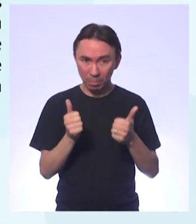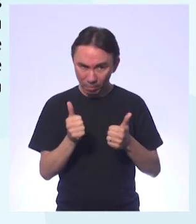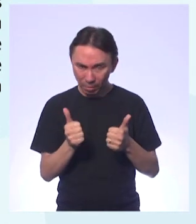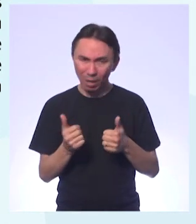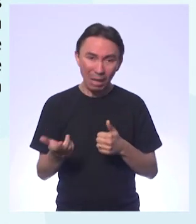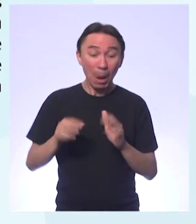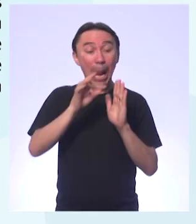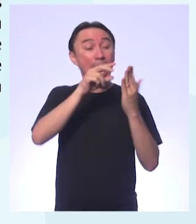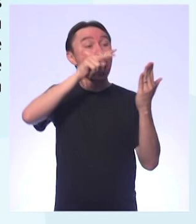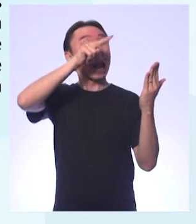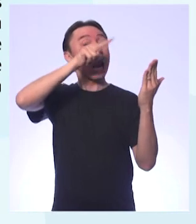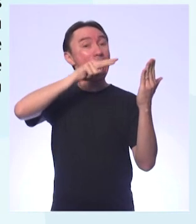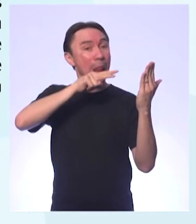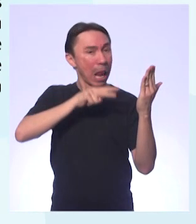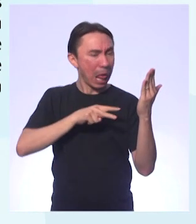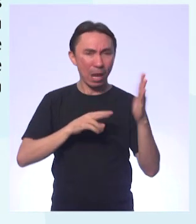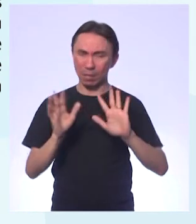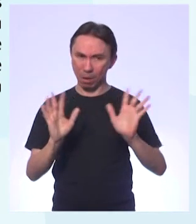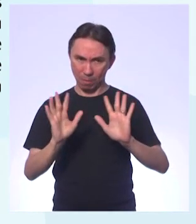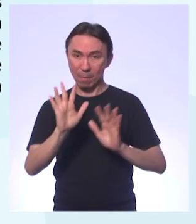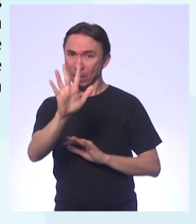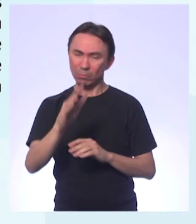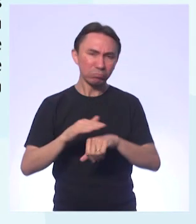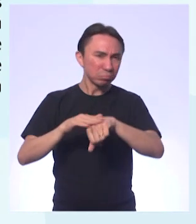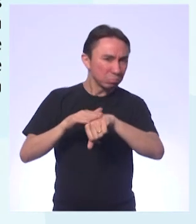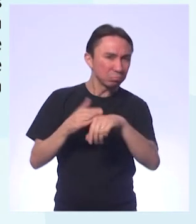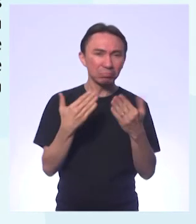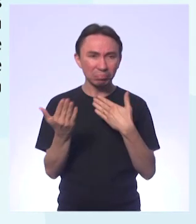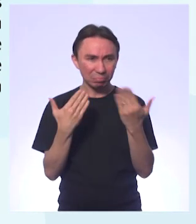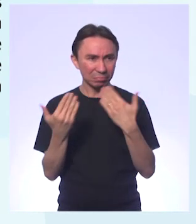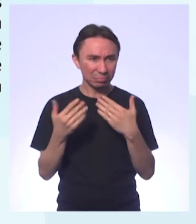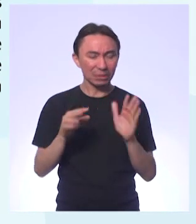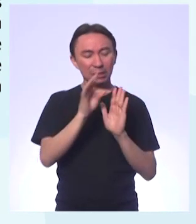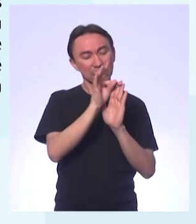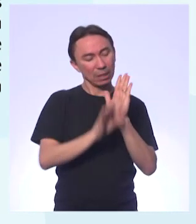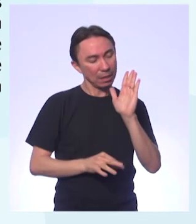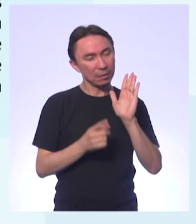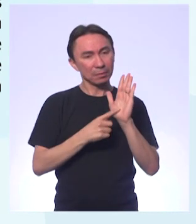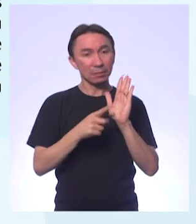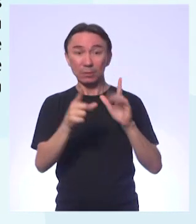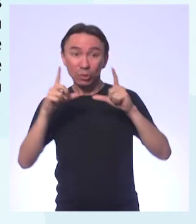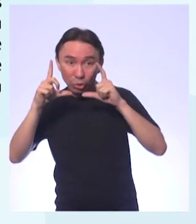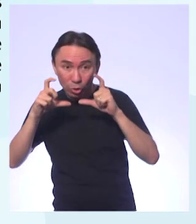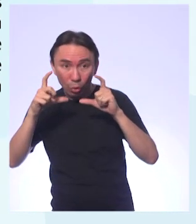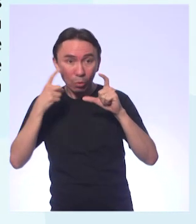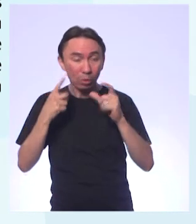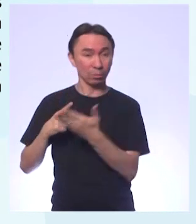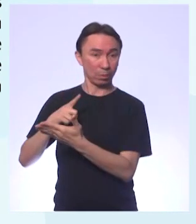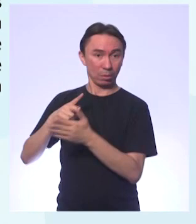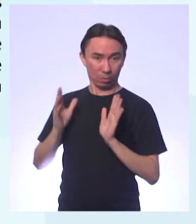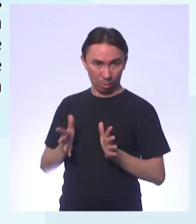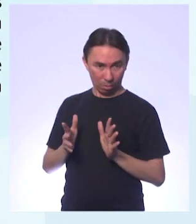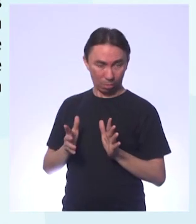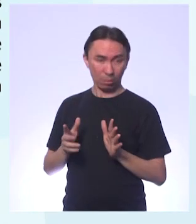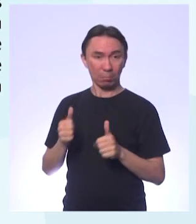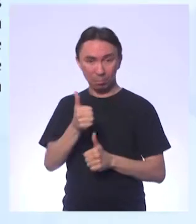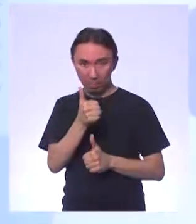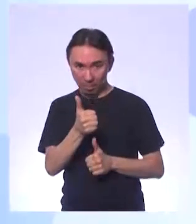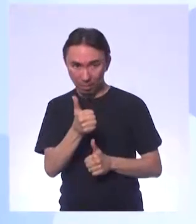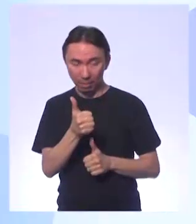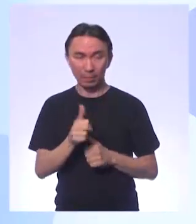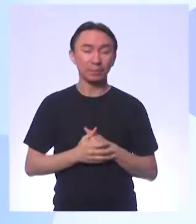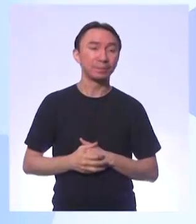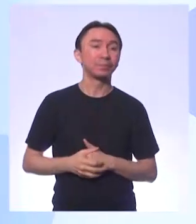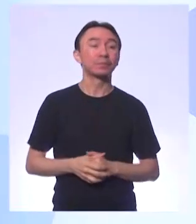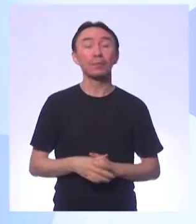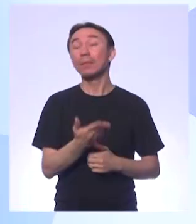conversar com vocês sobre as condições de vida e trabalho. O texto está aí, quem tirou um print vai ter o texto, quem tem o caderno do aluno tem o texto também.